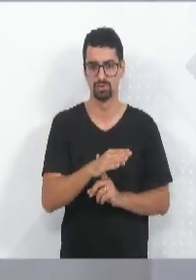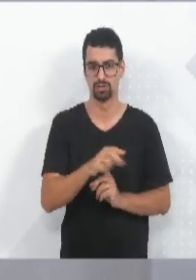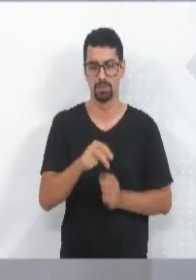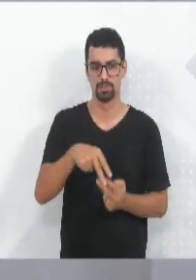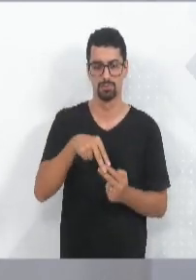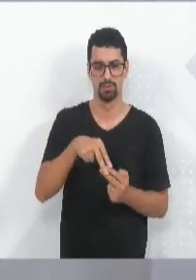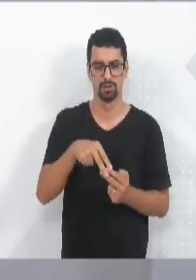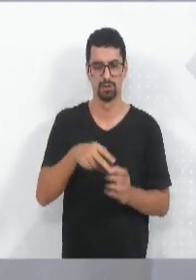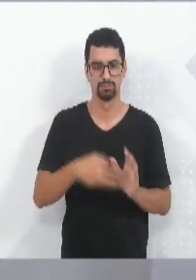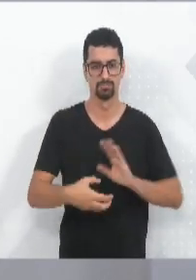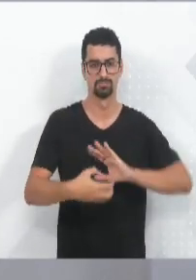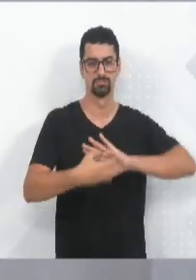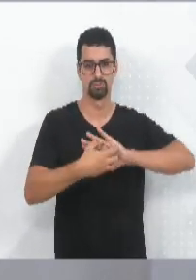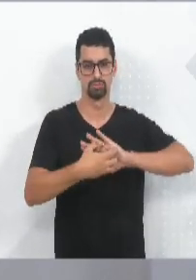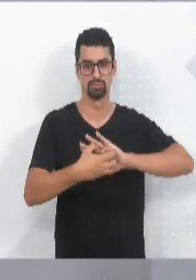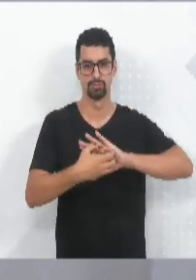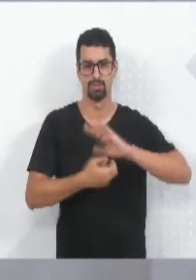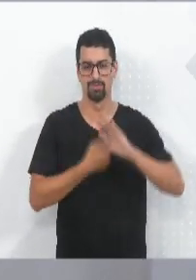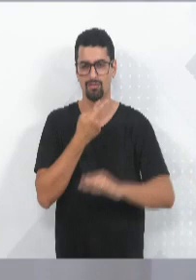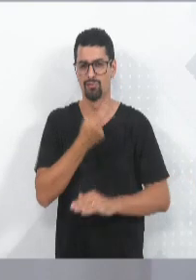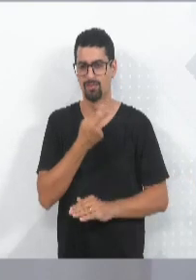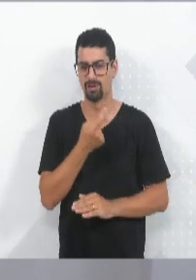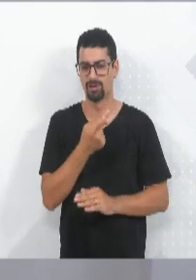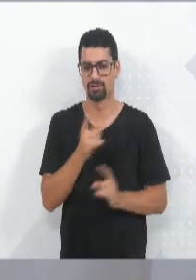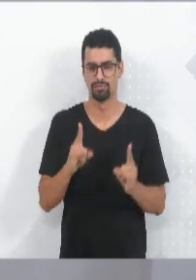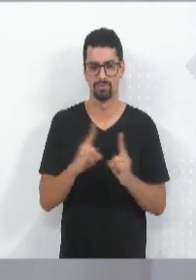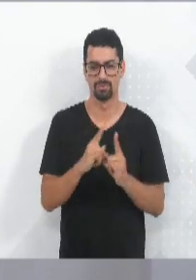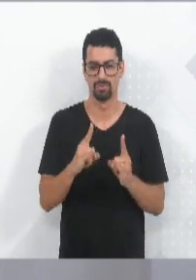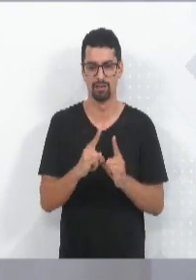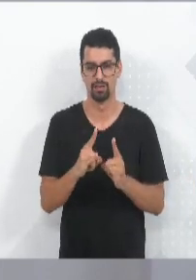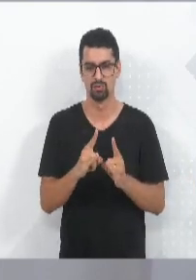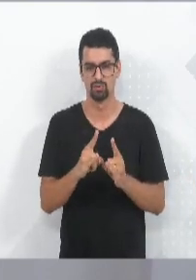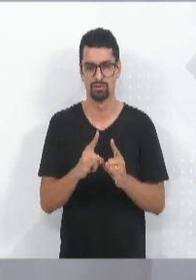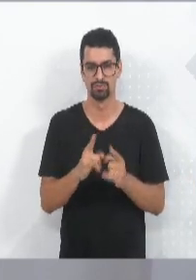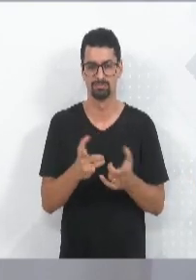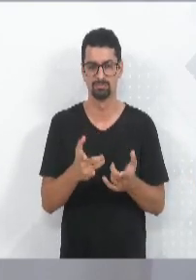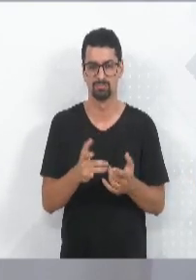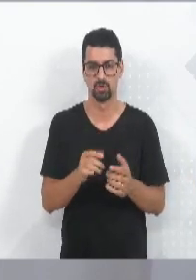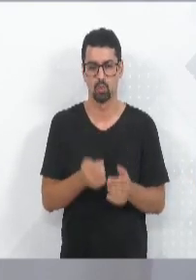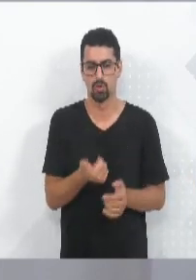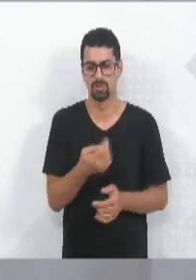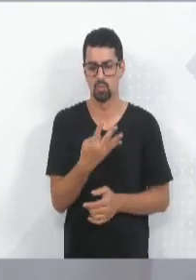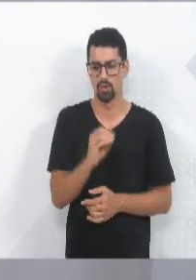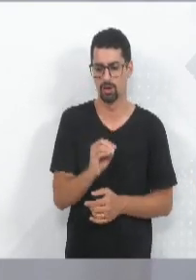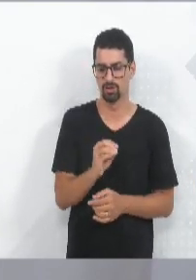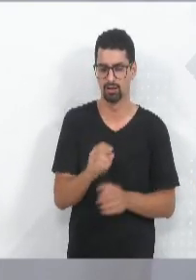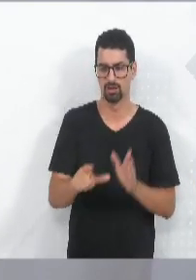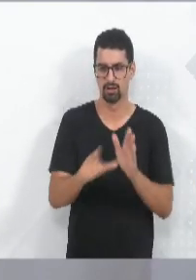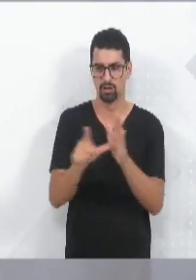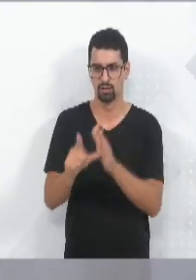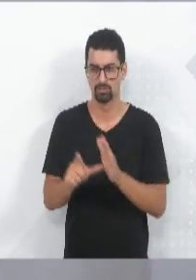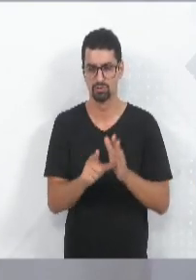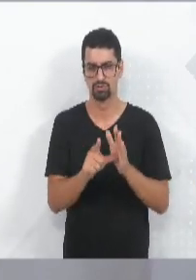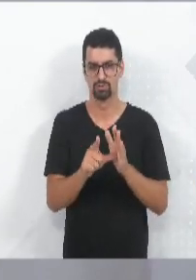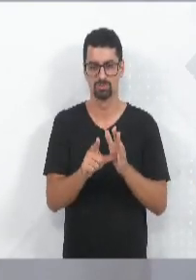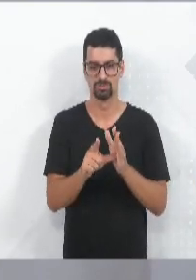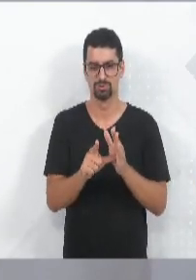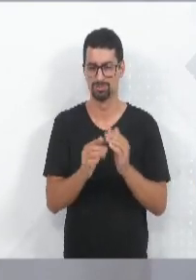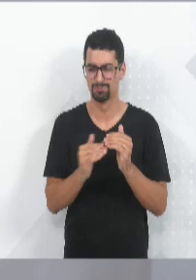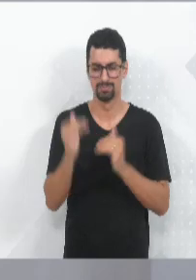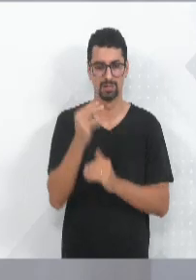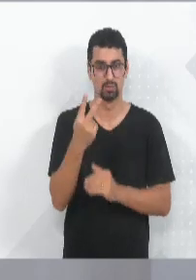do Vale europeu vai falar de uma entidade que congrega Hoje quase 40 lojas maçônicas e que representa mais de 2.000